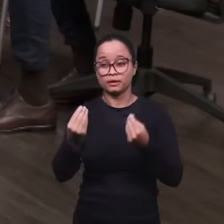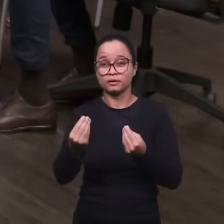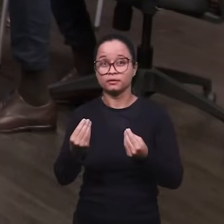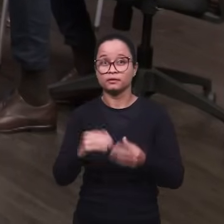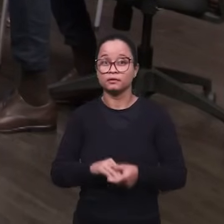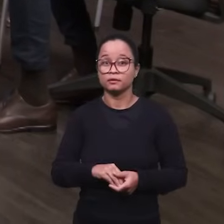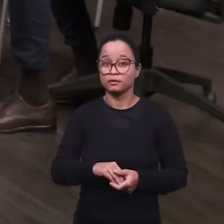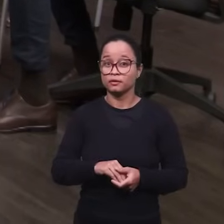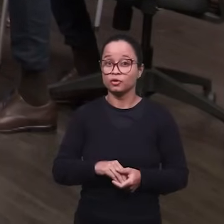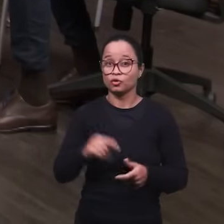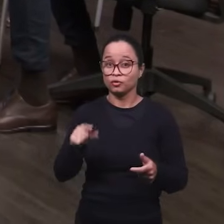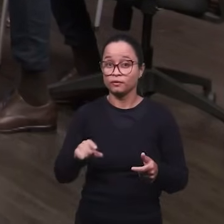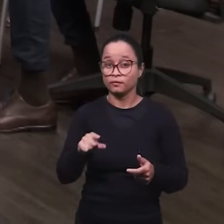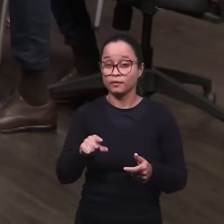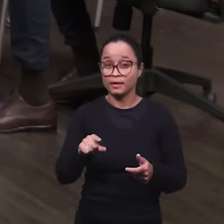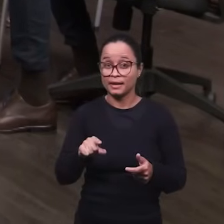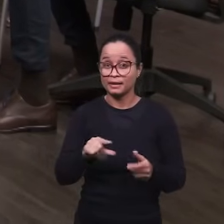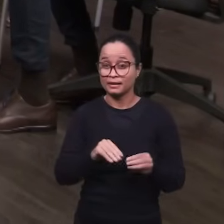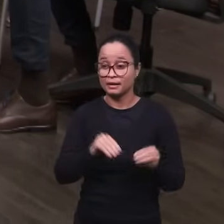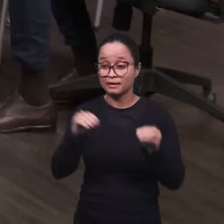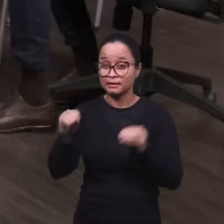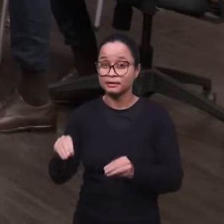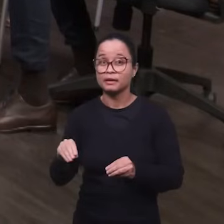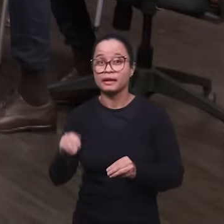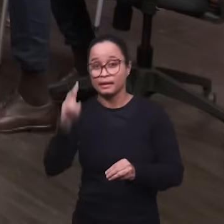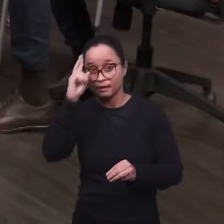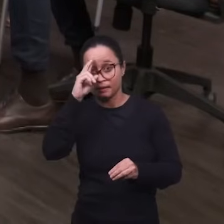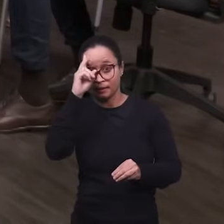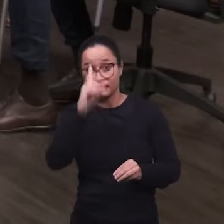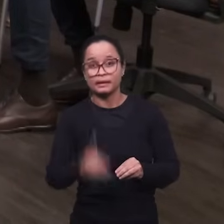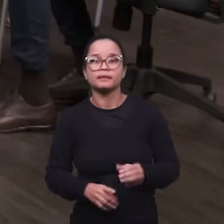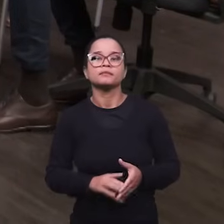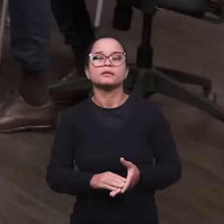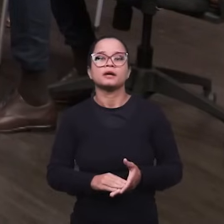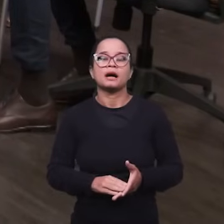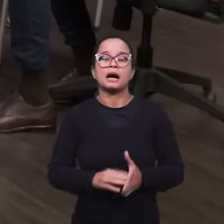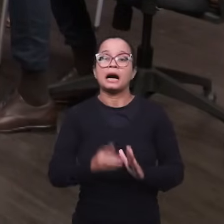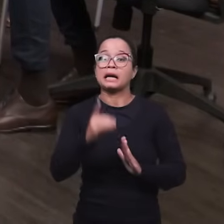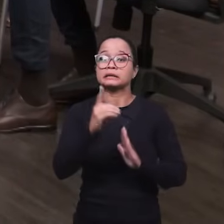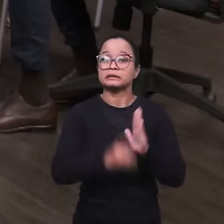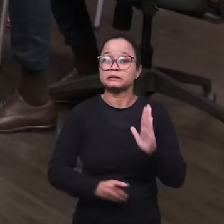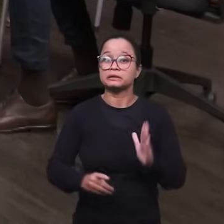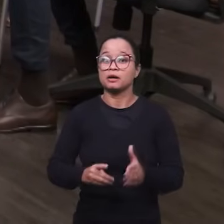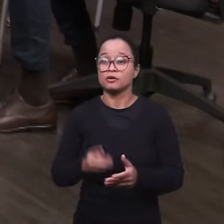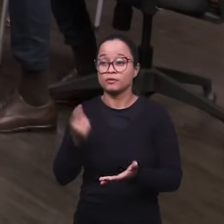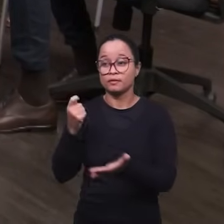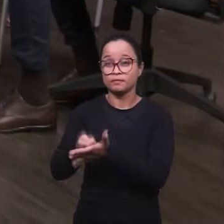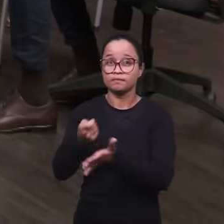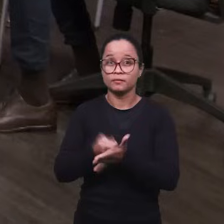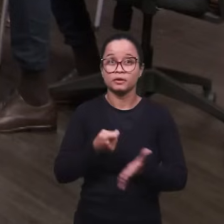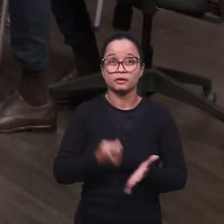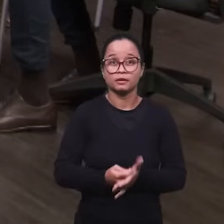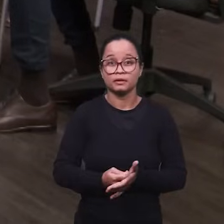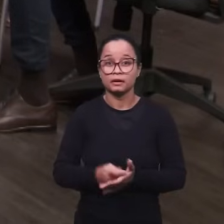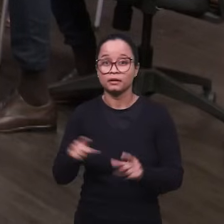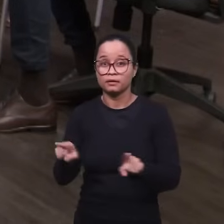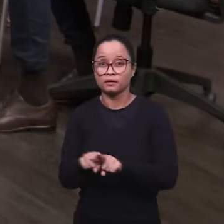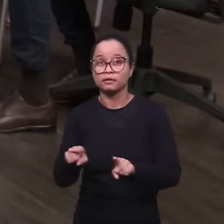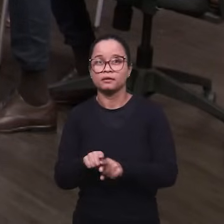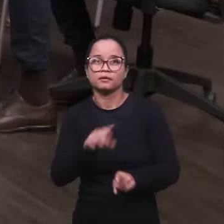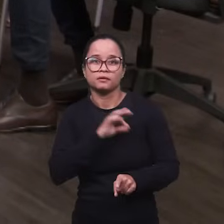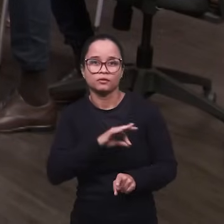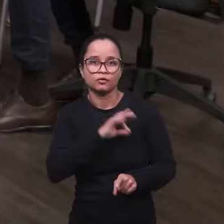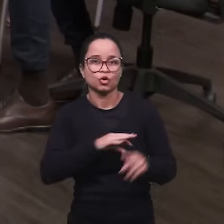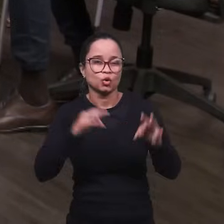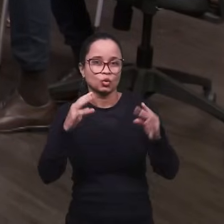quando você sair do órgão público, lembra de pegar a declaração de tempo de contribuição e a relação de todas as remunerações para averbar